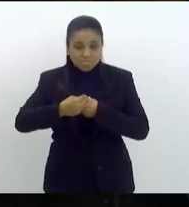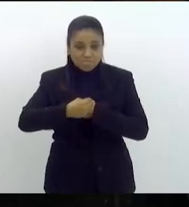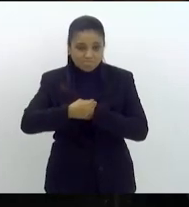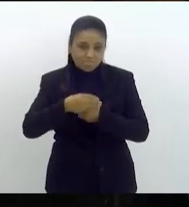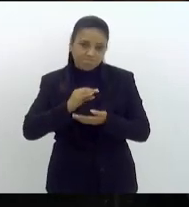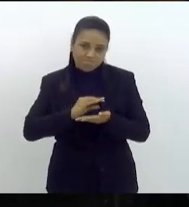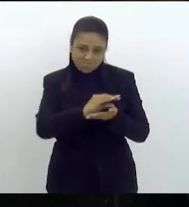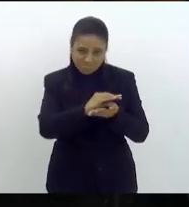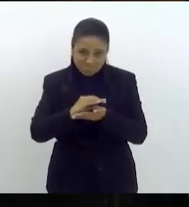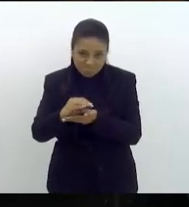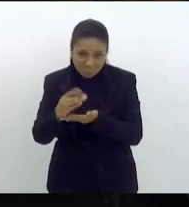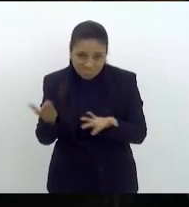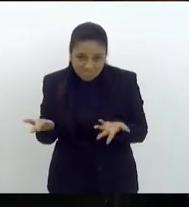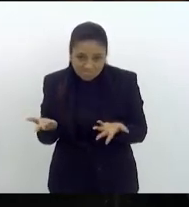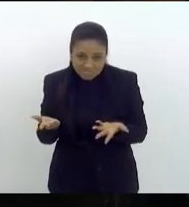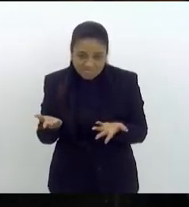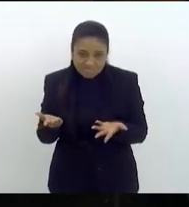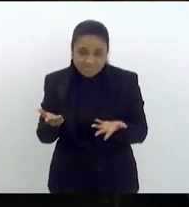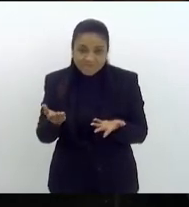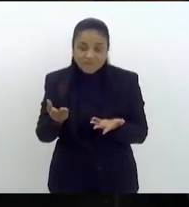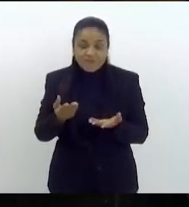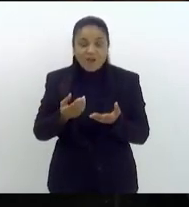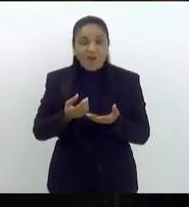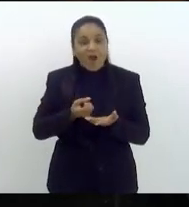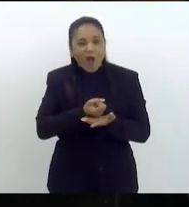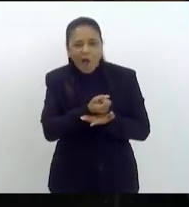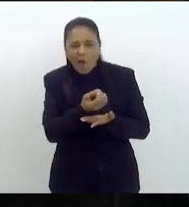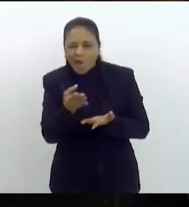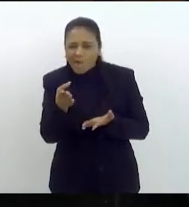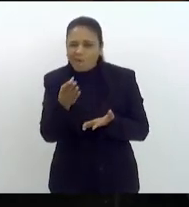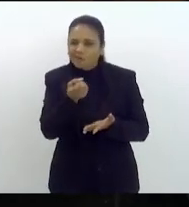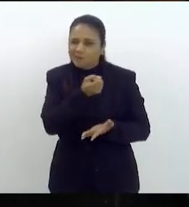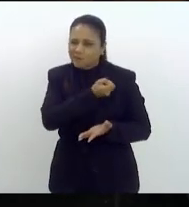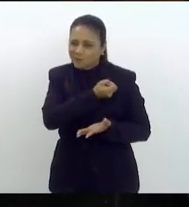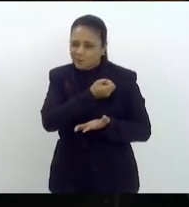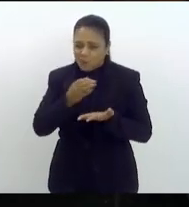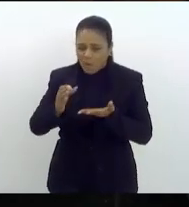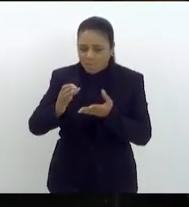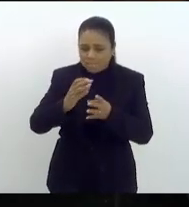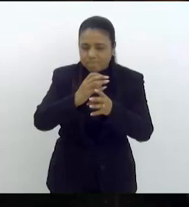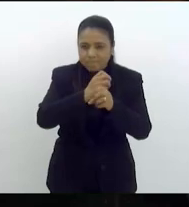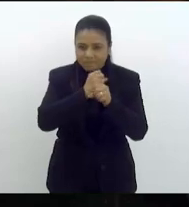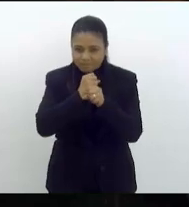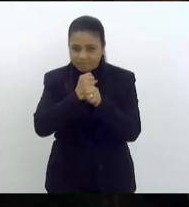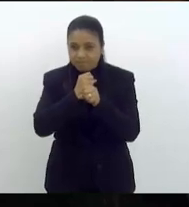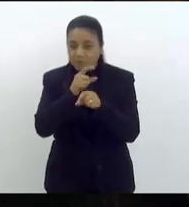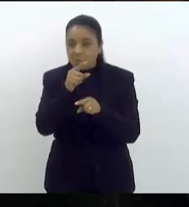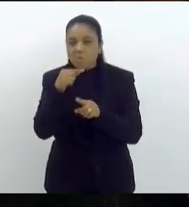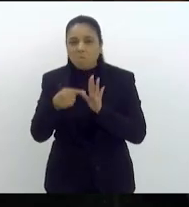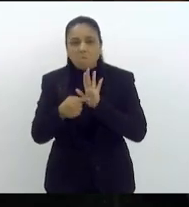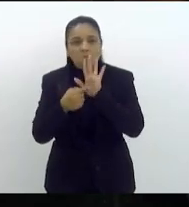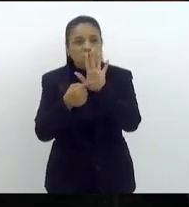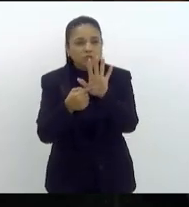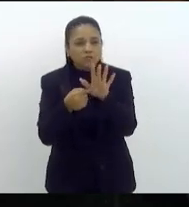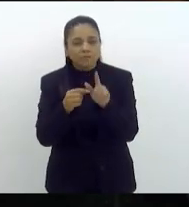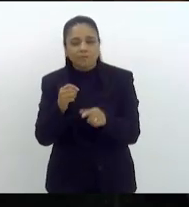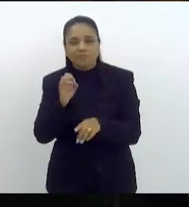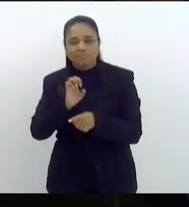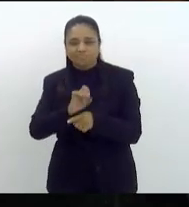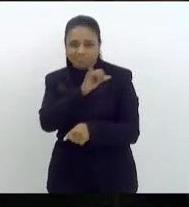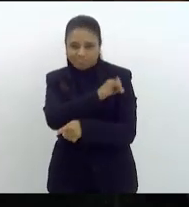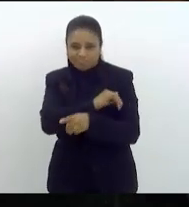eu só tô dando alguns números para mostrar como o Rio de Janeiro é prejudicado